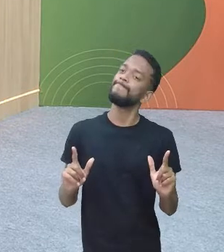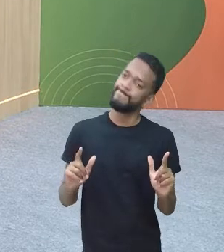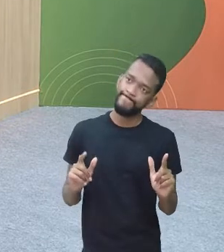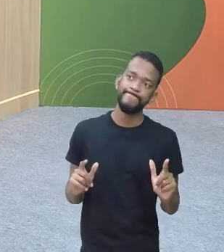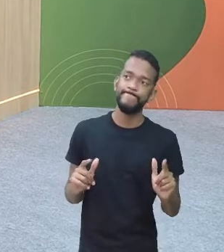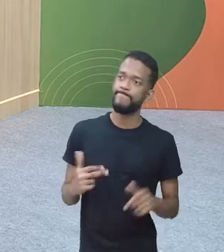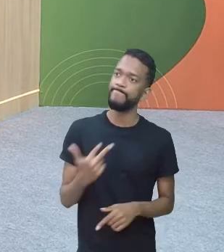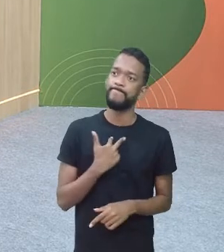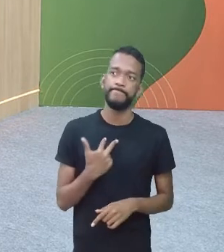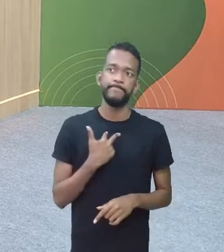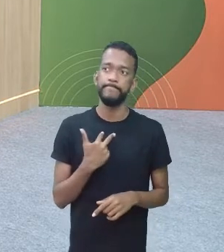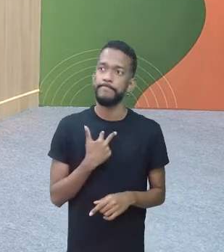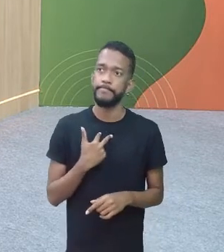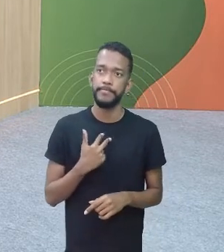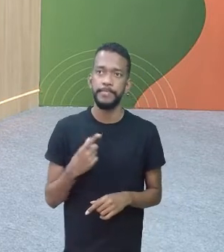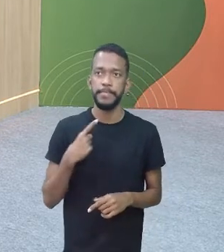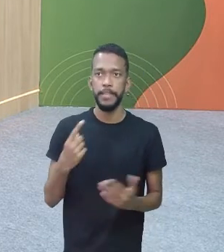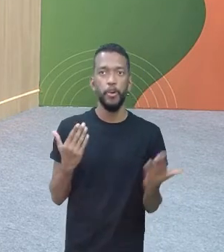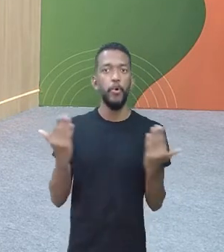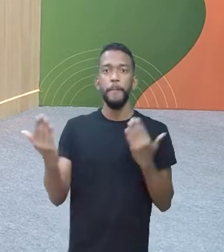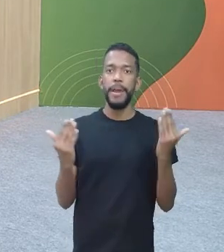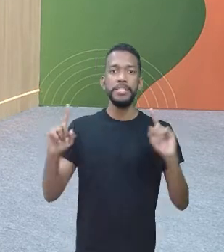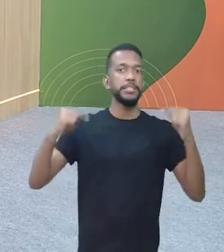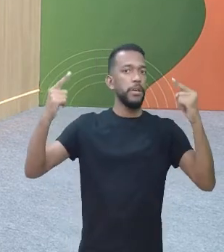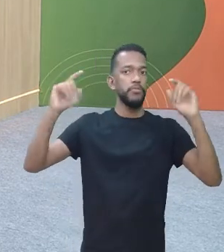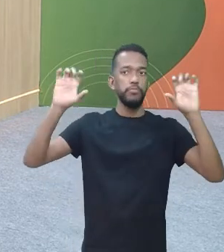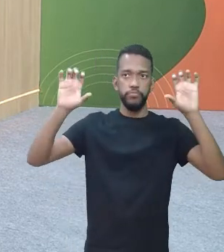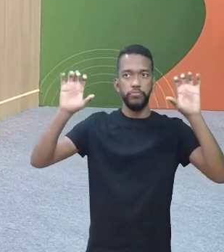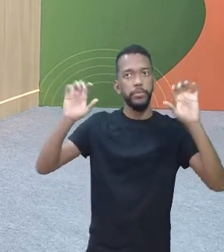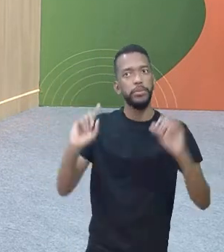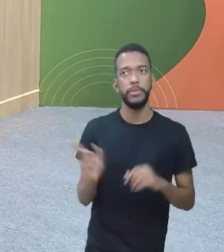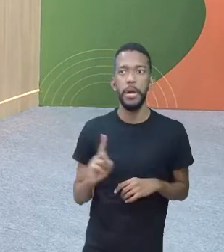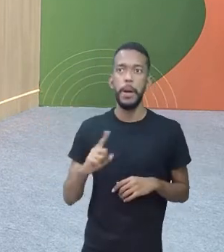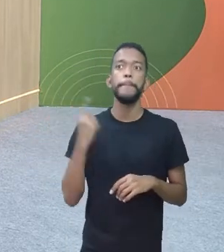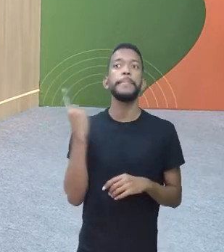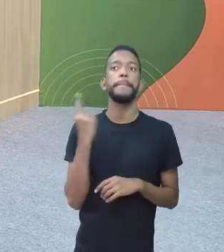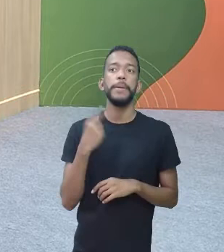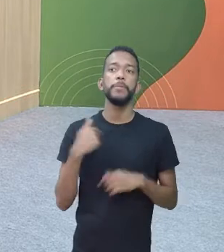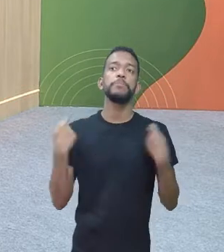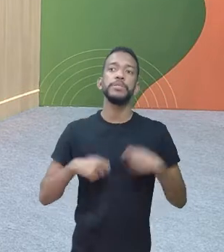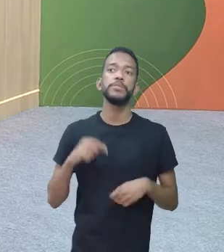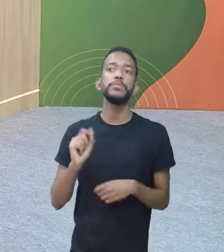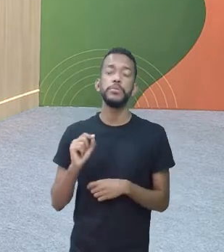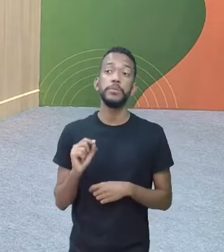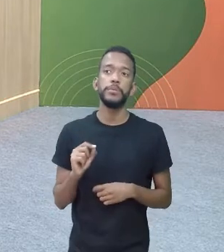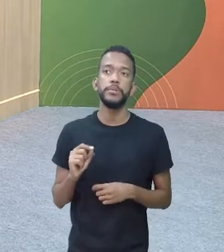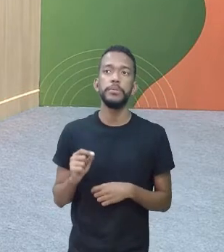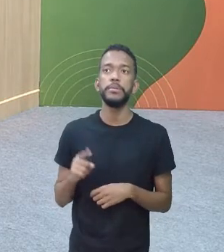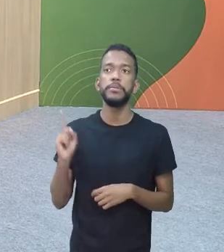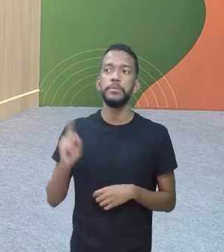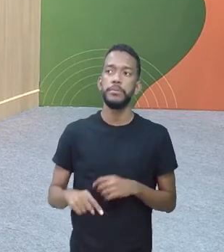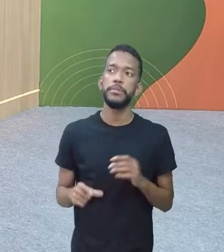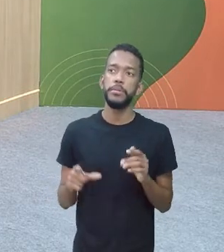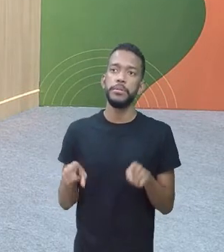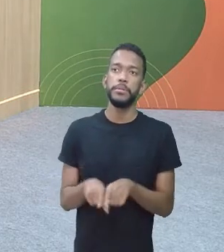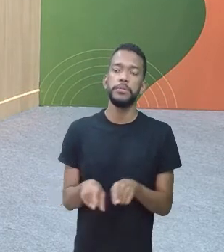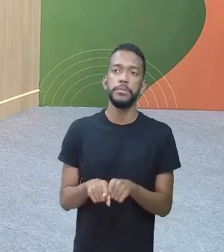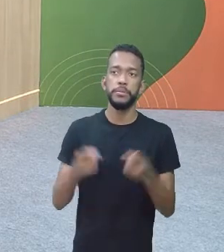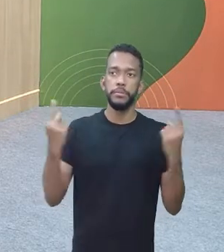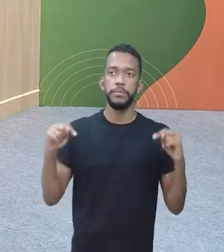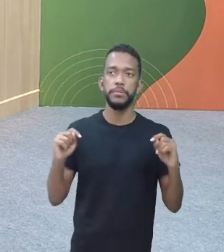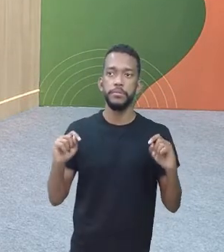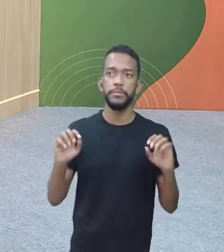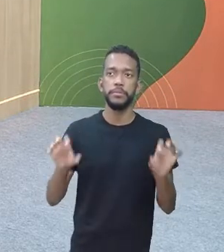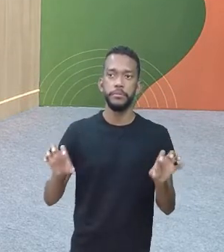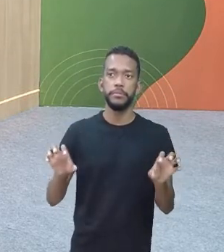não posso fazer mais essa comparação dos numeradores, não. Primeiro, a gente precisa fazer com que os denominadores